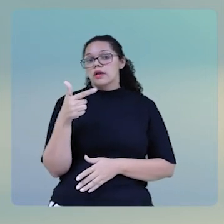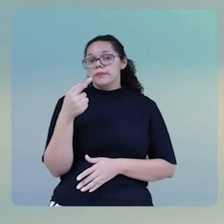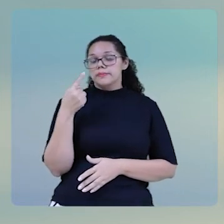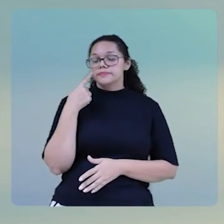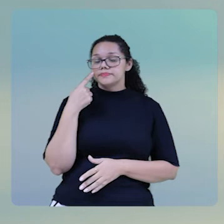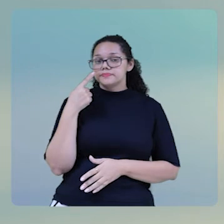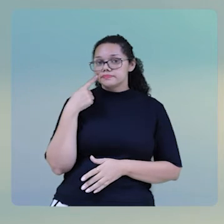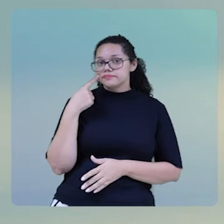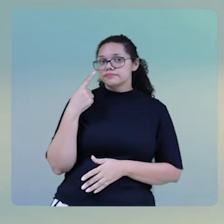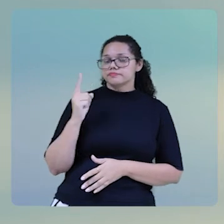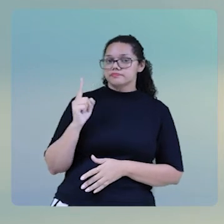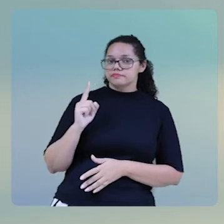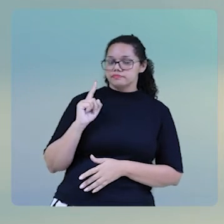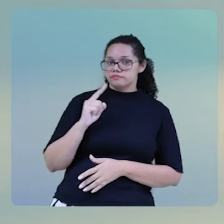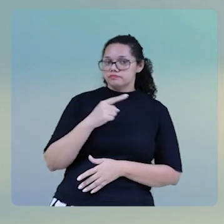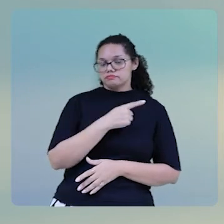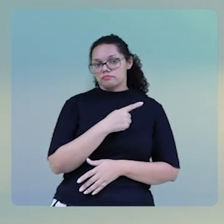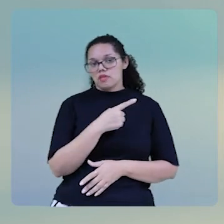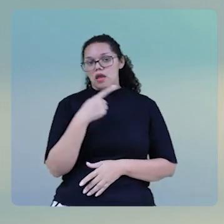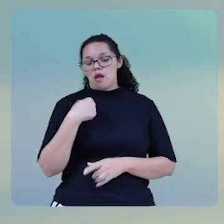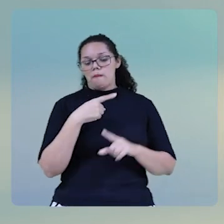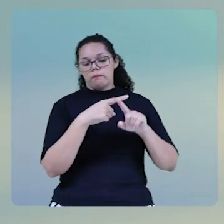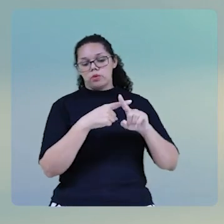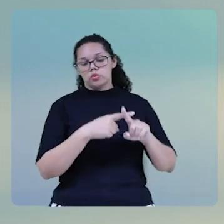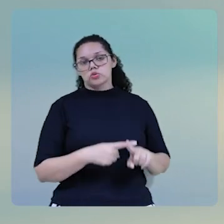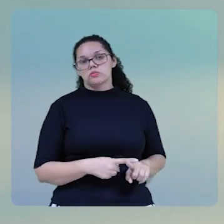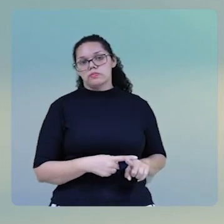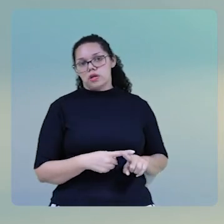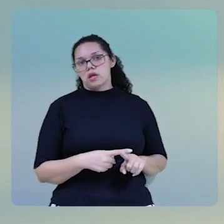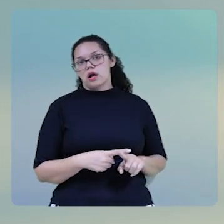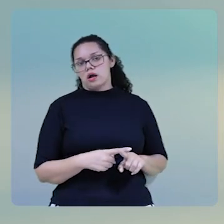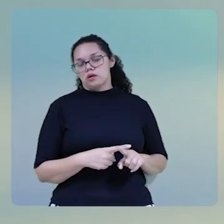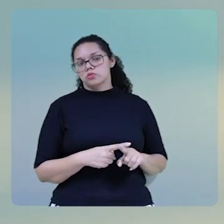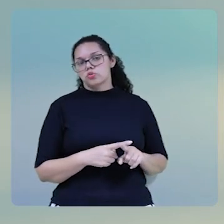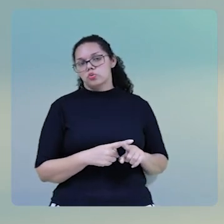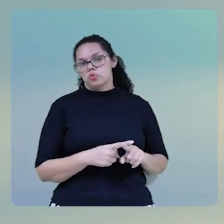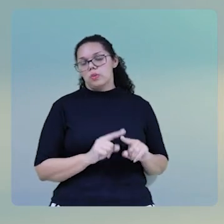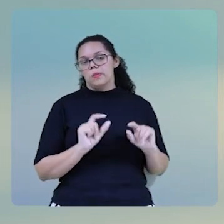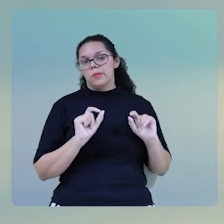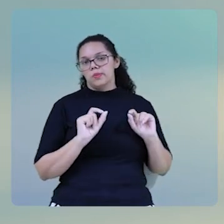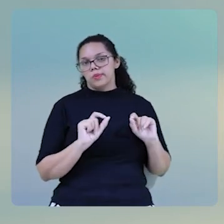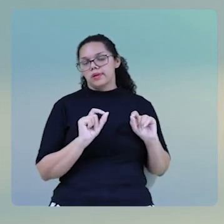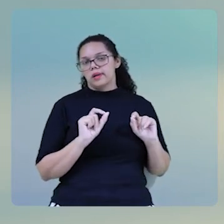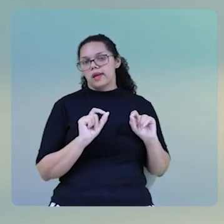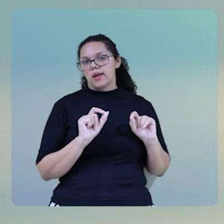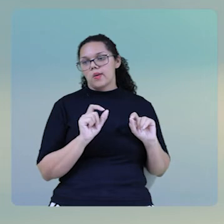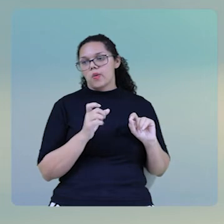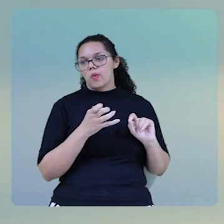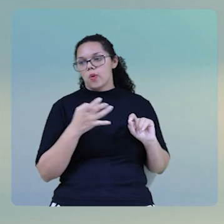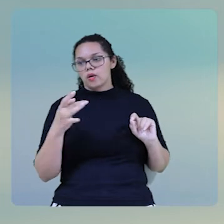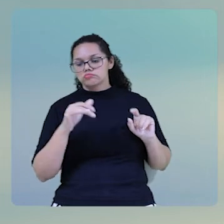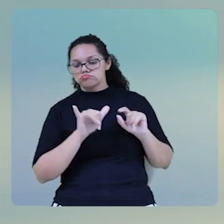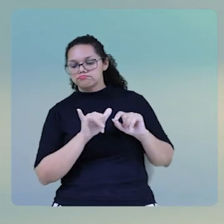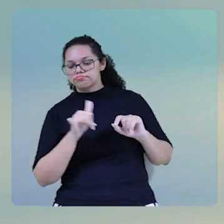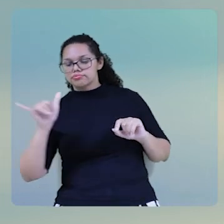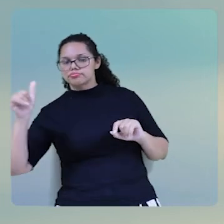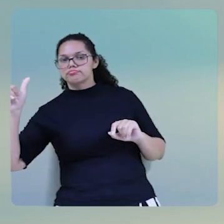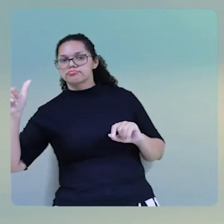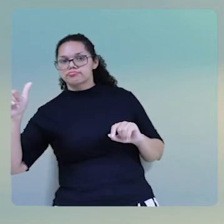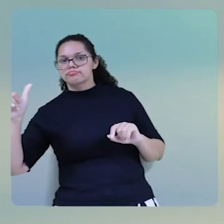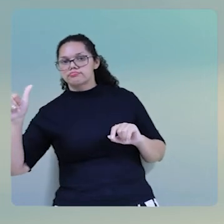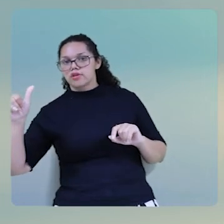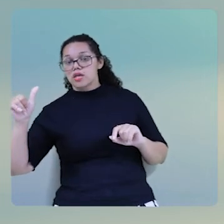2, tá aqui a constante, multiplicado pela deformação, que é o quanto esse fio vai andar, que equivale a